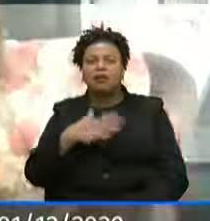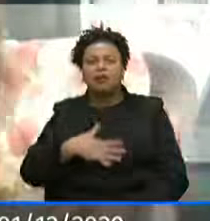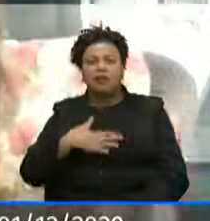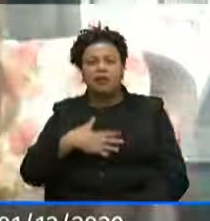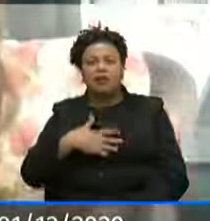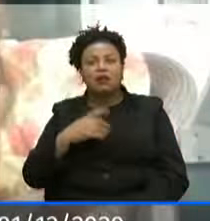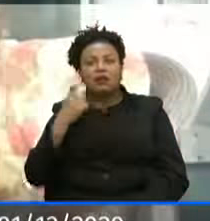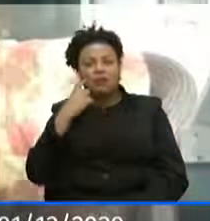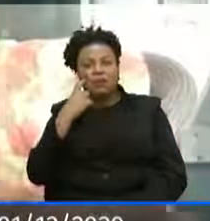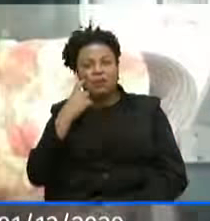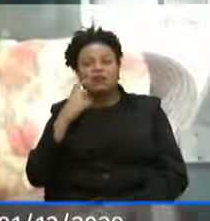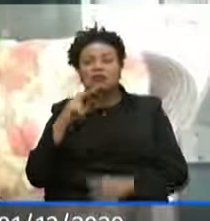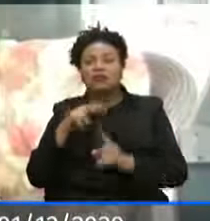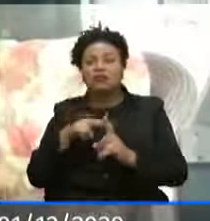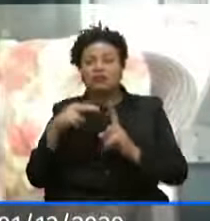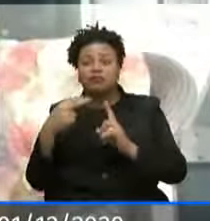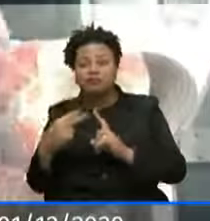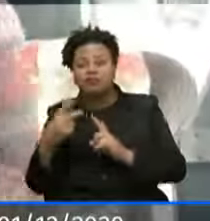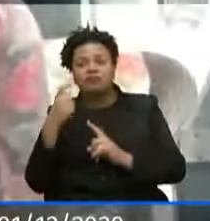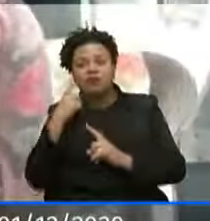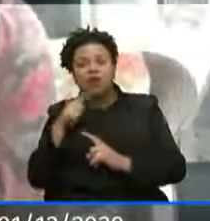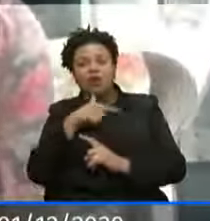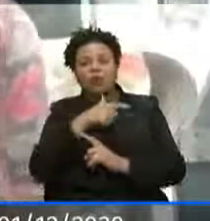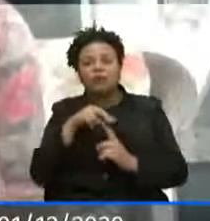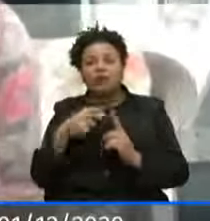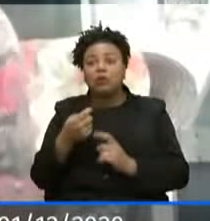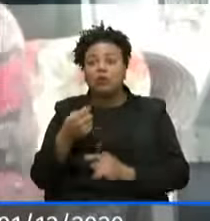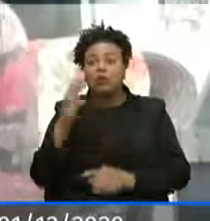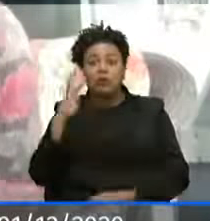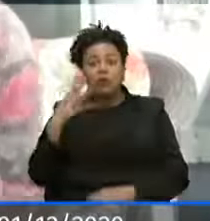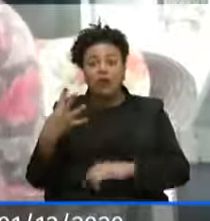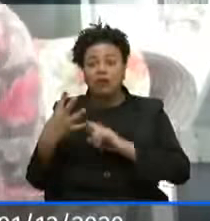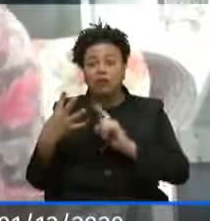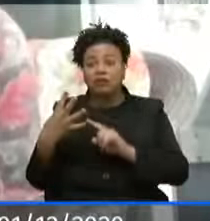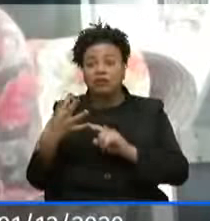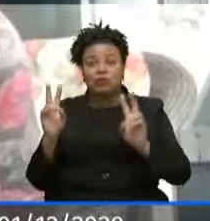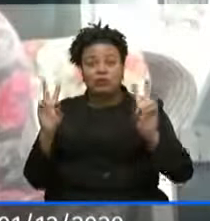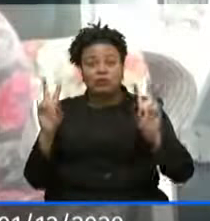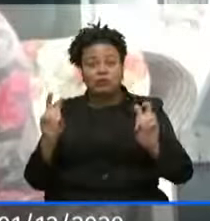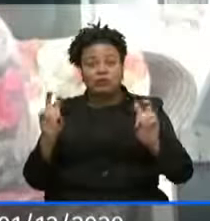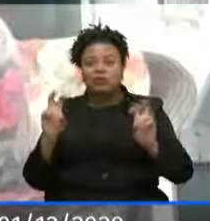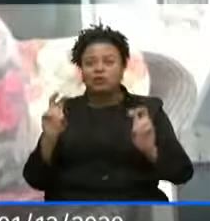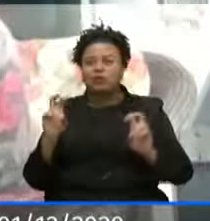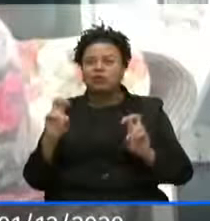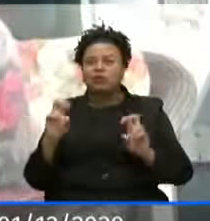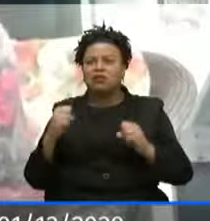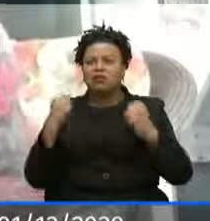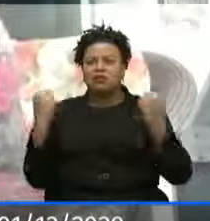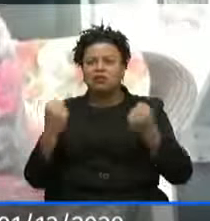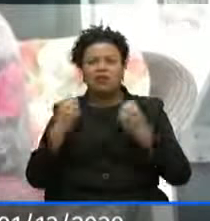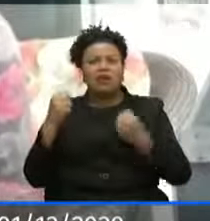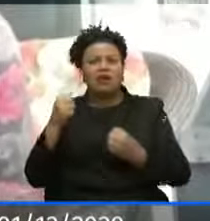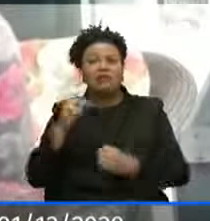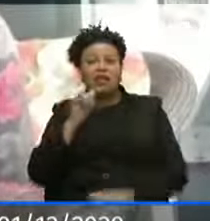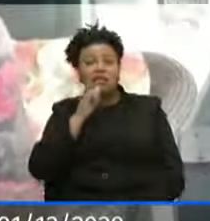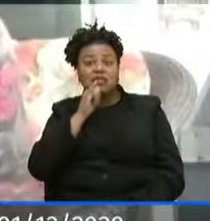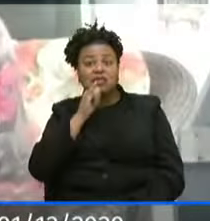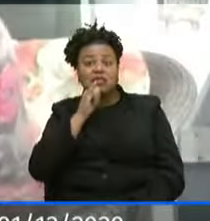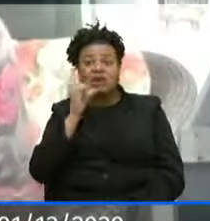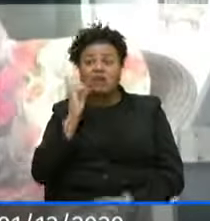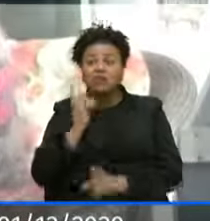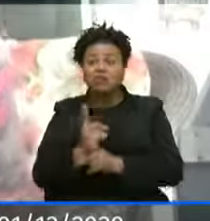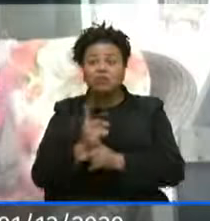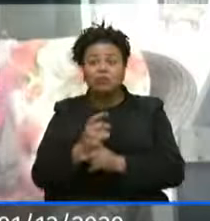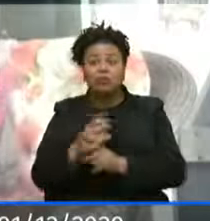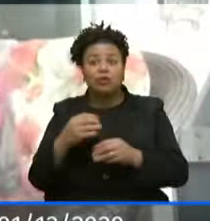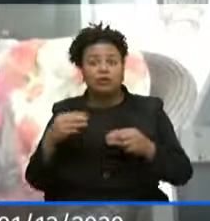perspectiva, quem pensa de outra perspectiva. E quarto, o tema do escândalo dos testes, que foi descoberto